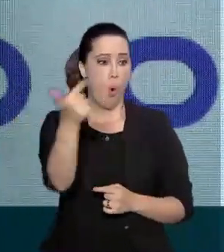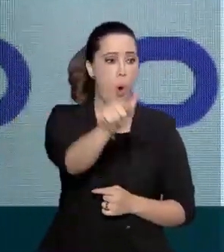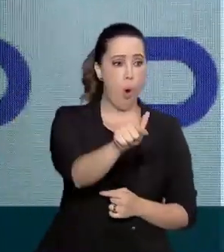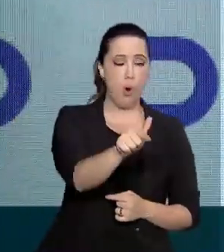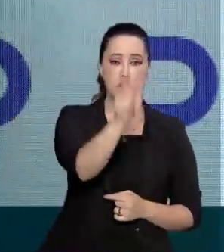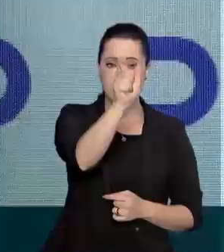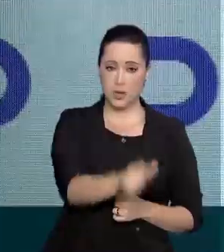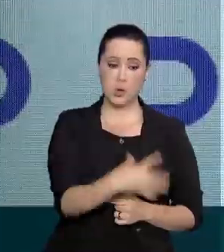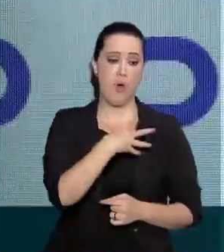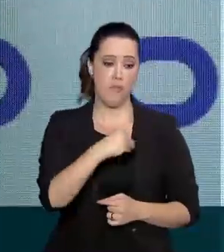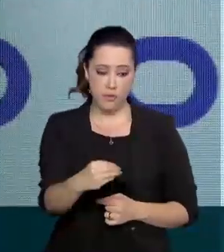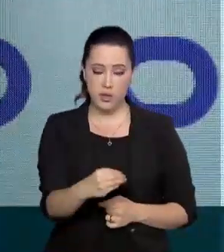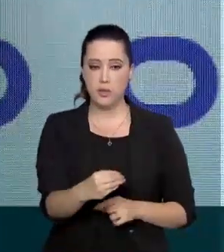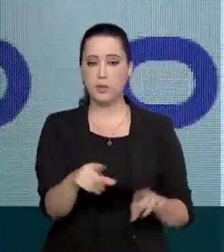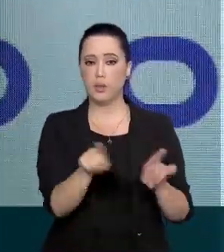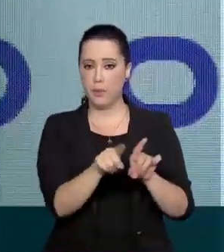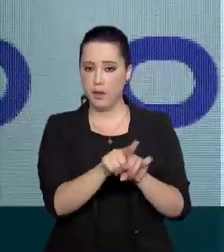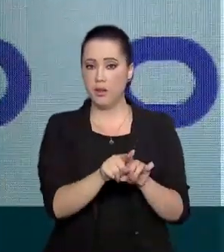Todo mundo é filho de alguém.